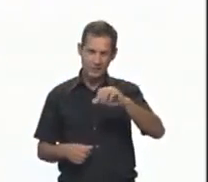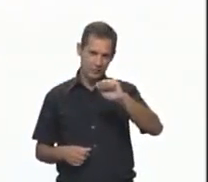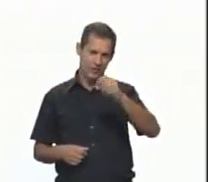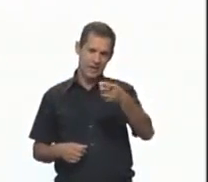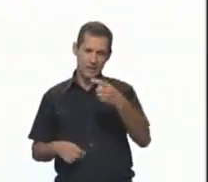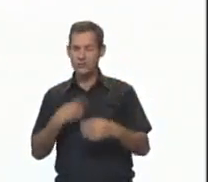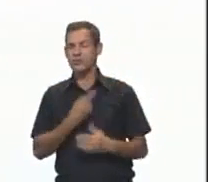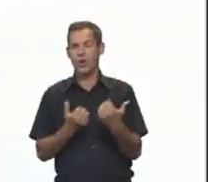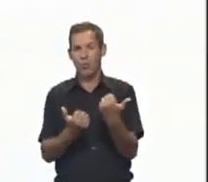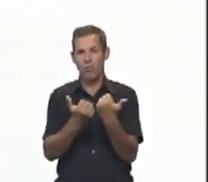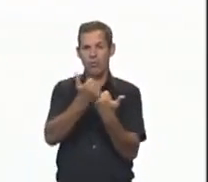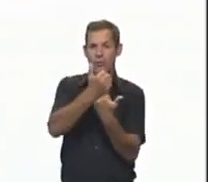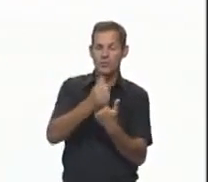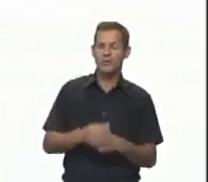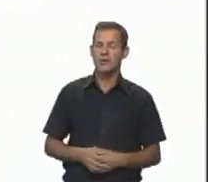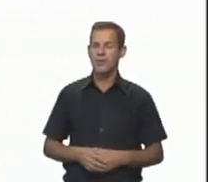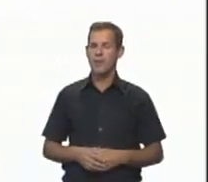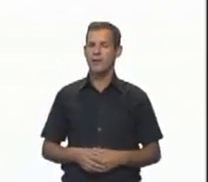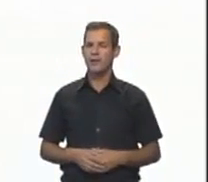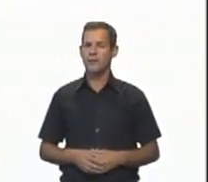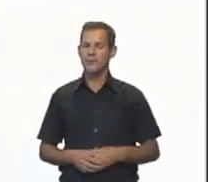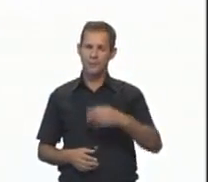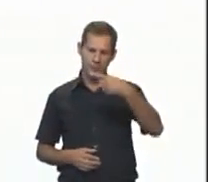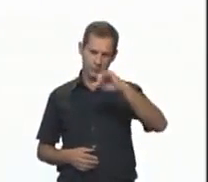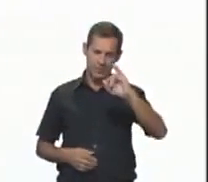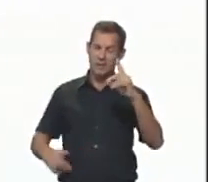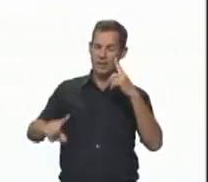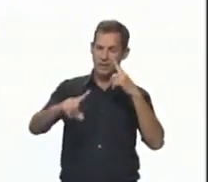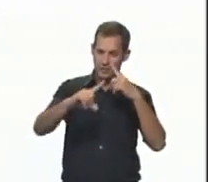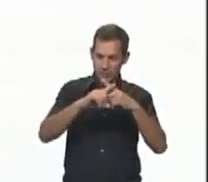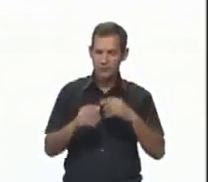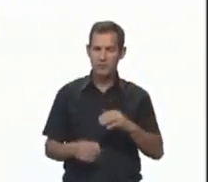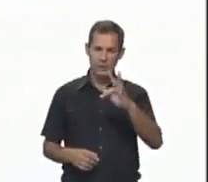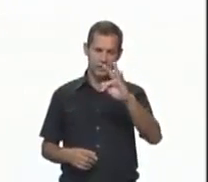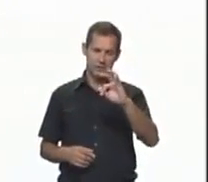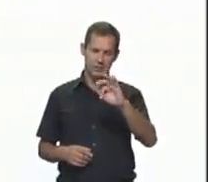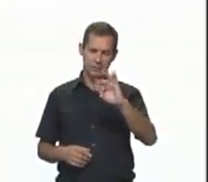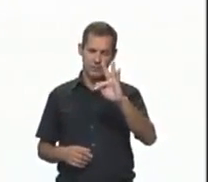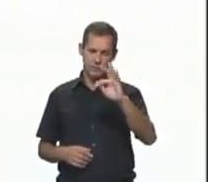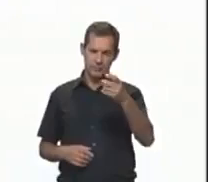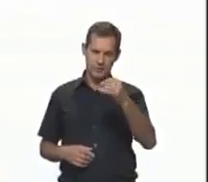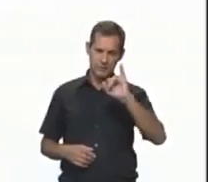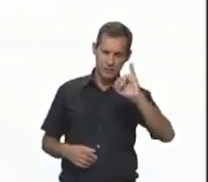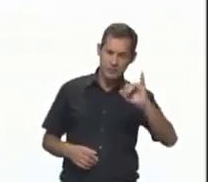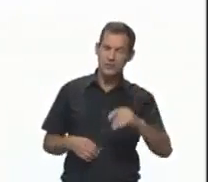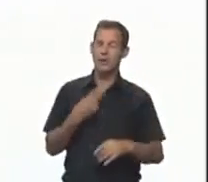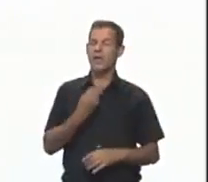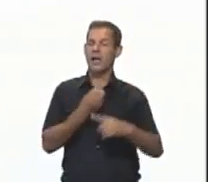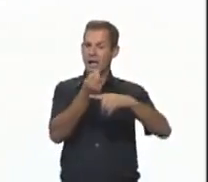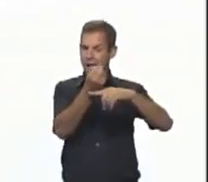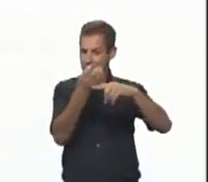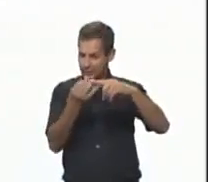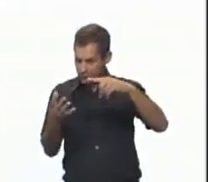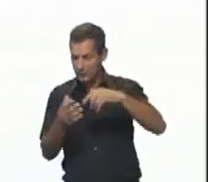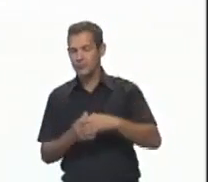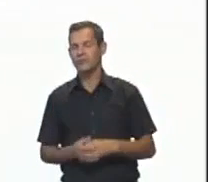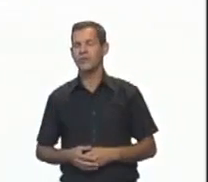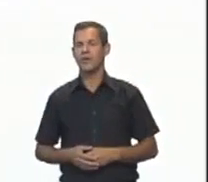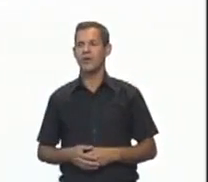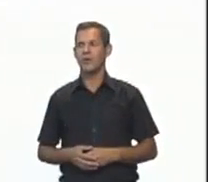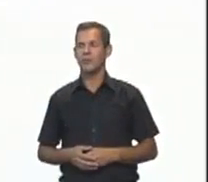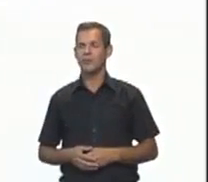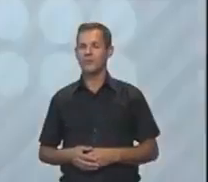x, nós vamos substituir pela expressão π, que multiplica f de xi, né? No caso, a nossa função